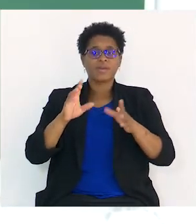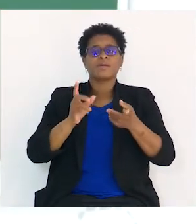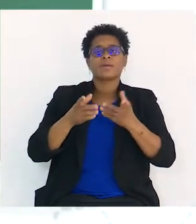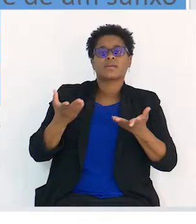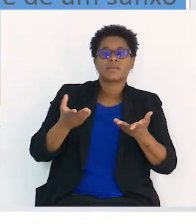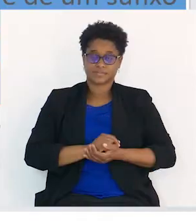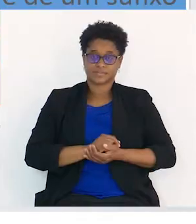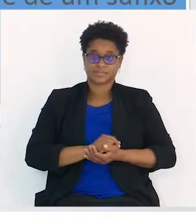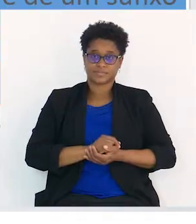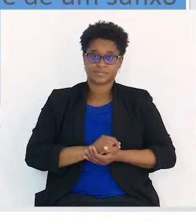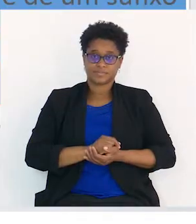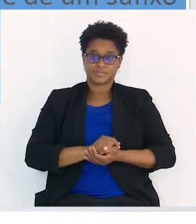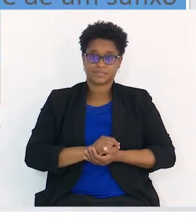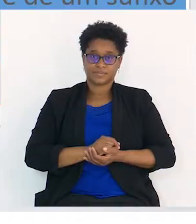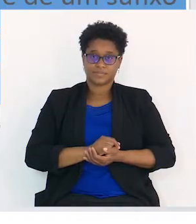ver.